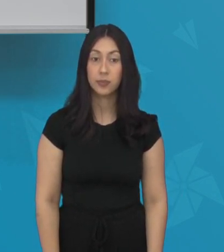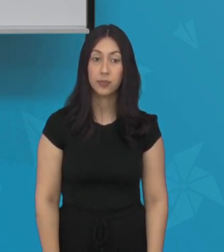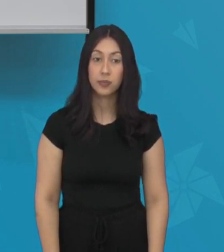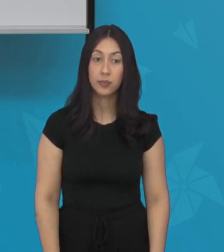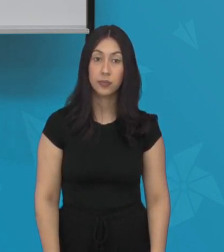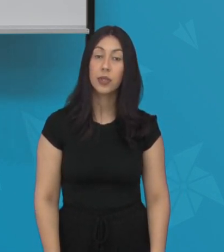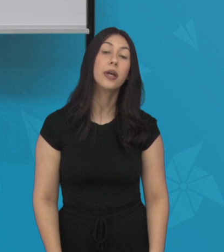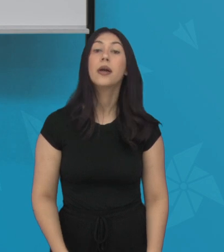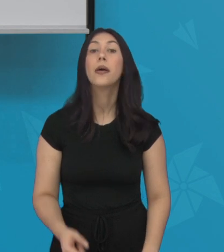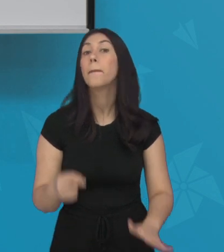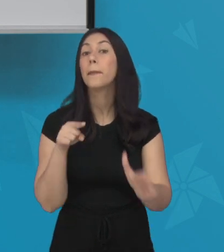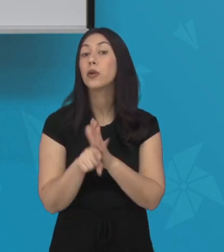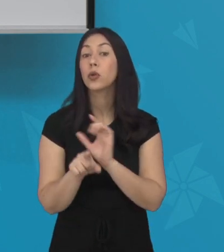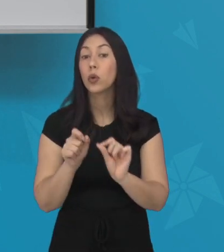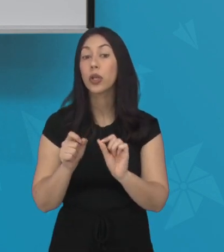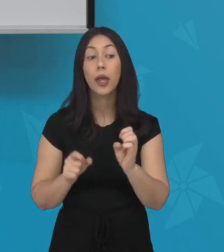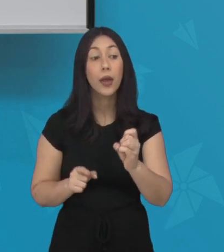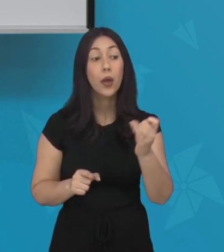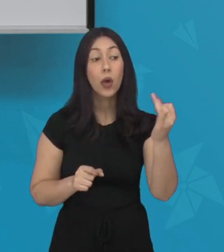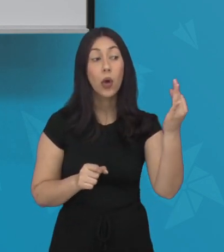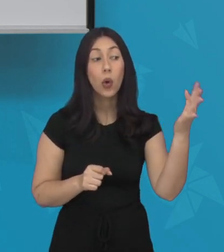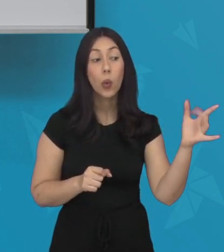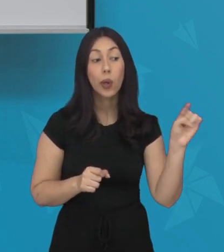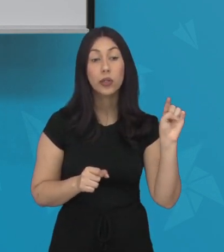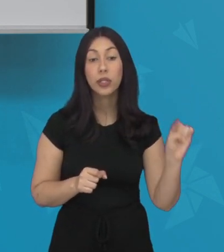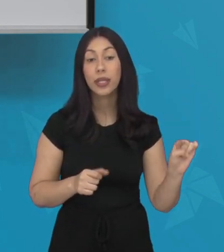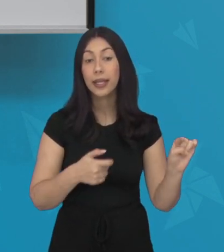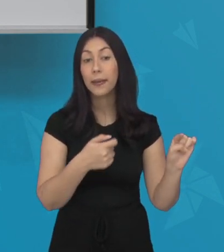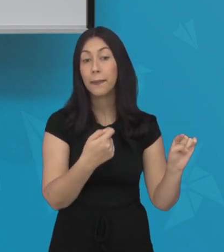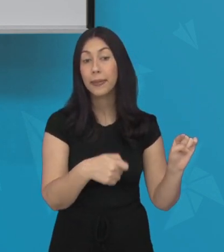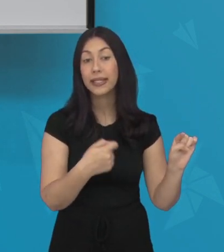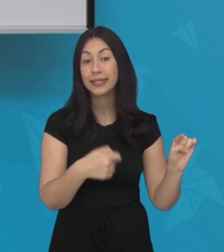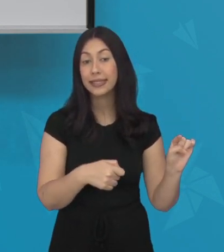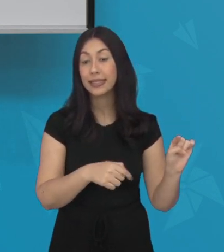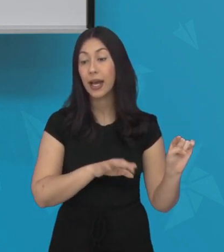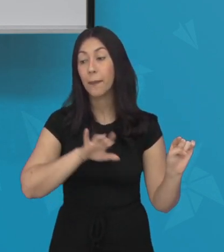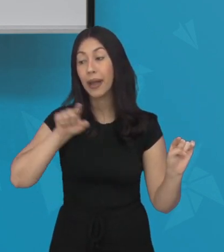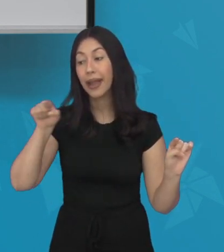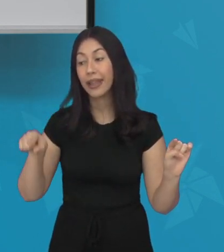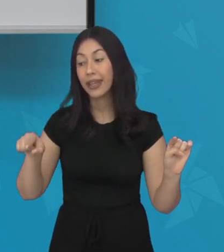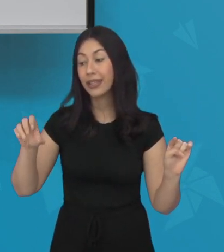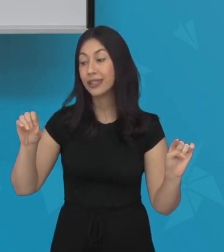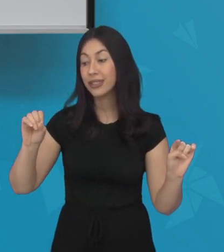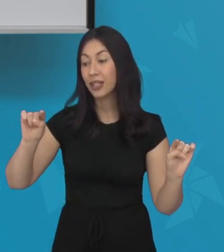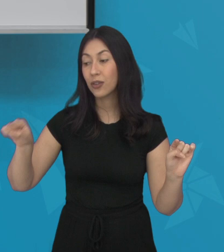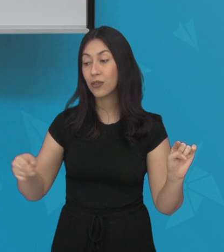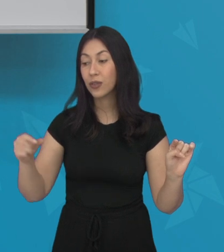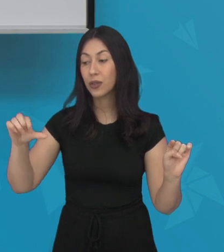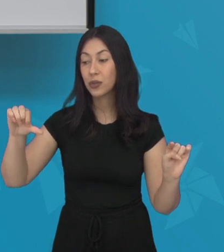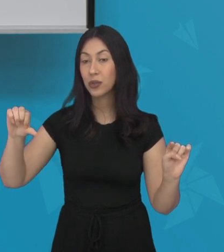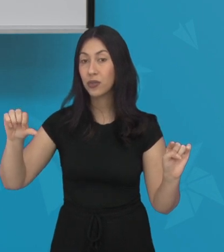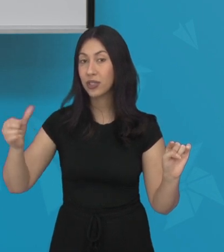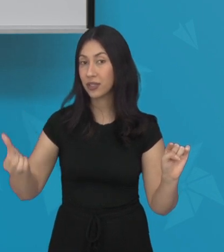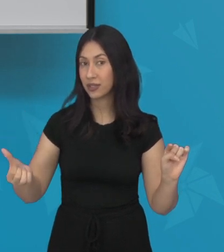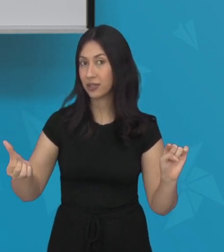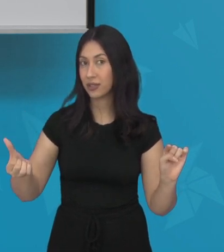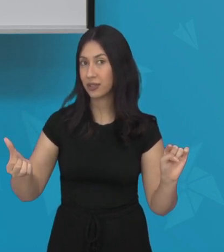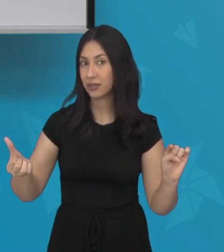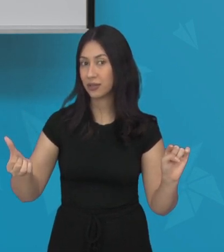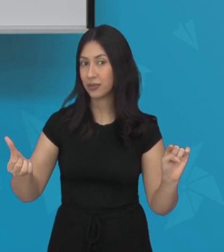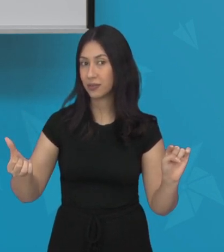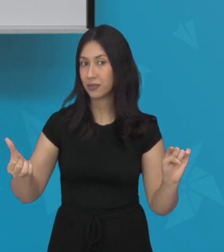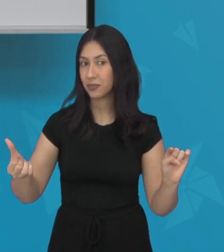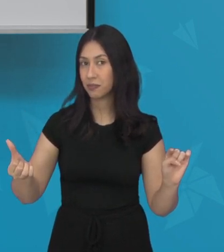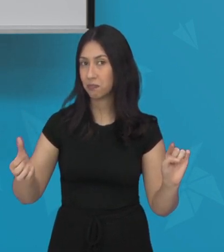Né? Ele pedia quantos a gente tem que usar para neutralizar 0,96 gramas.